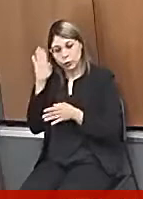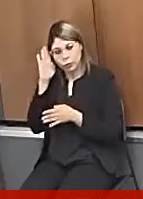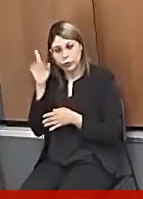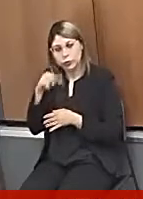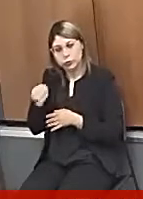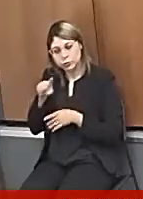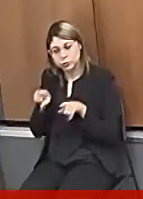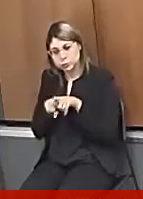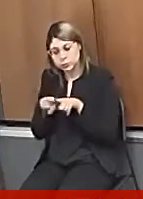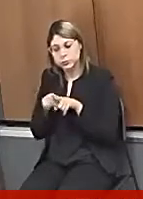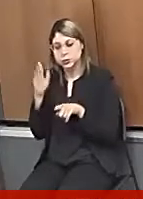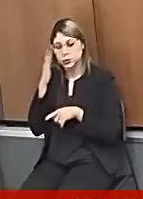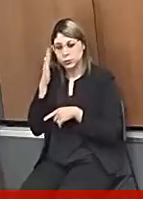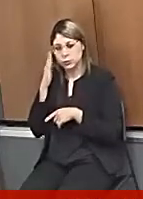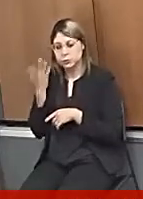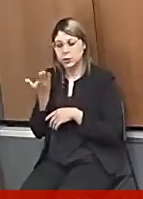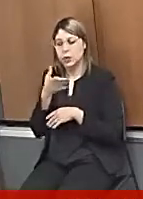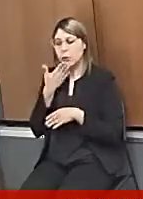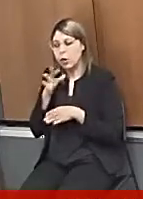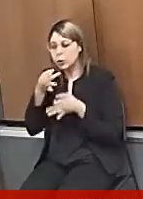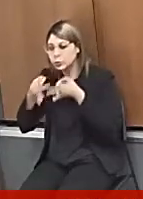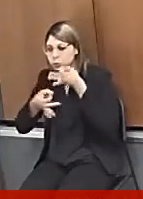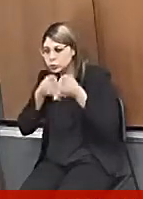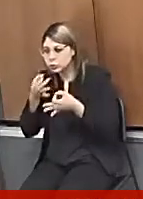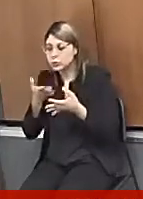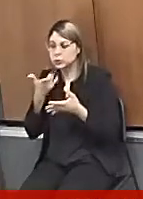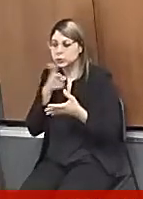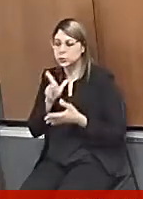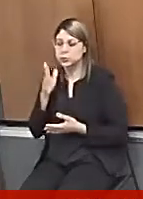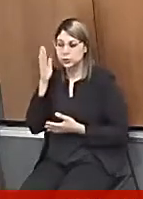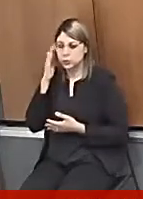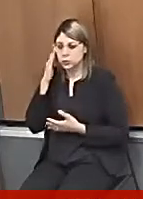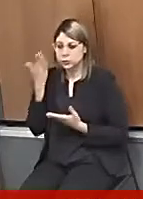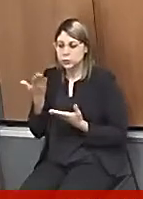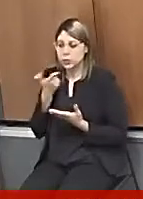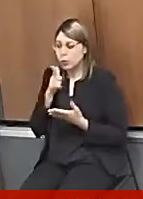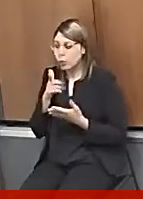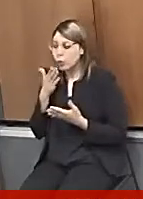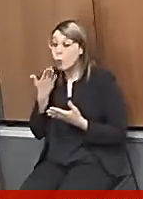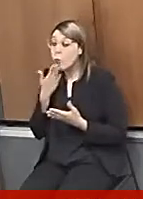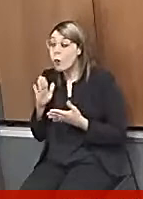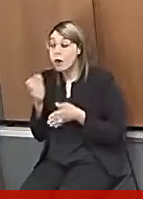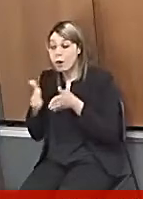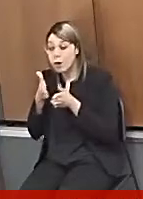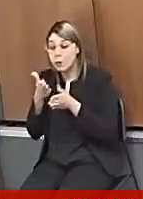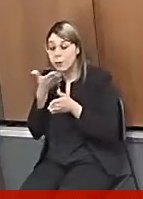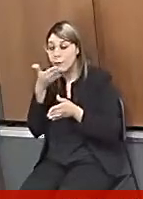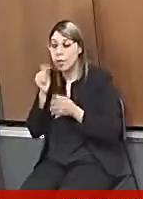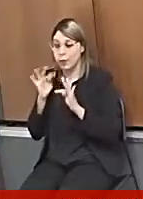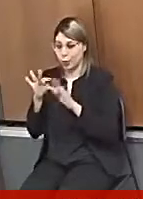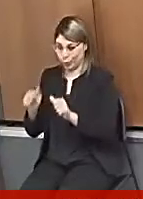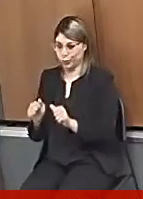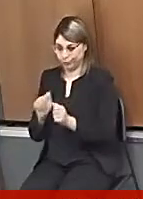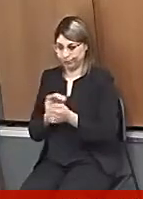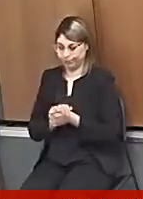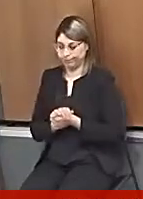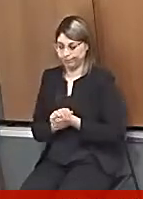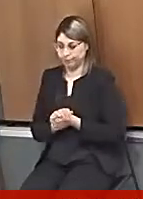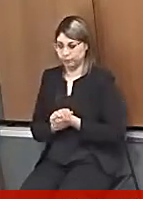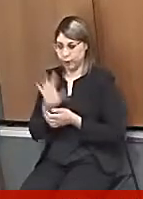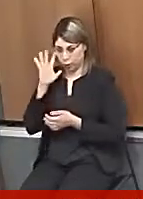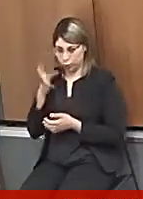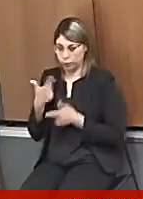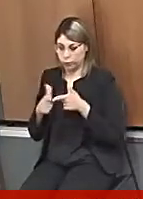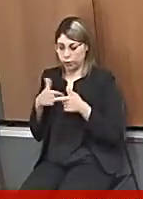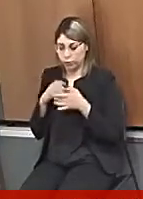também para poder ouvir sugestões para encontrar um caminho que seja viável pra todo mundo ai eu